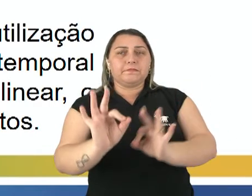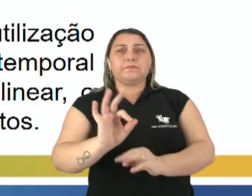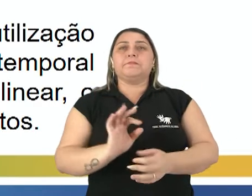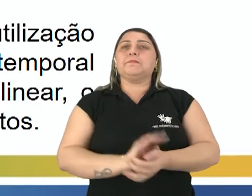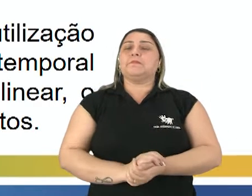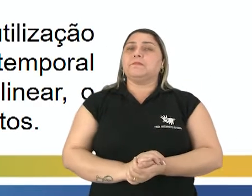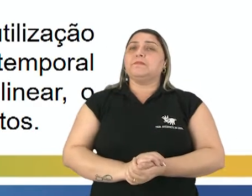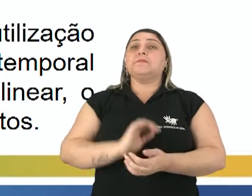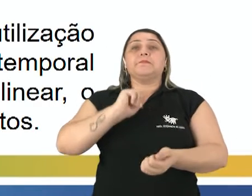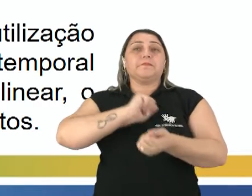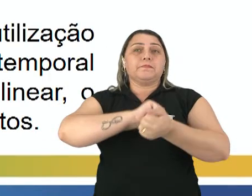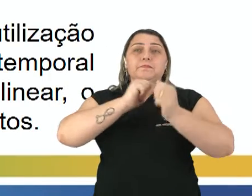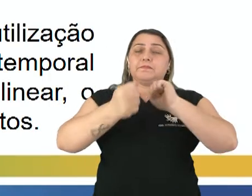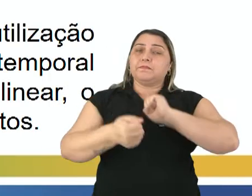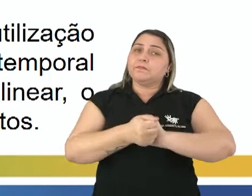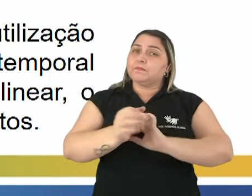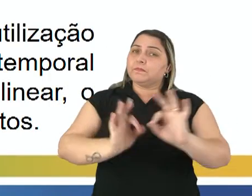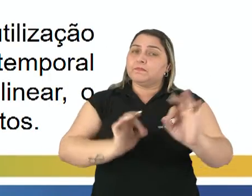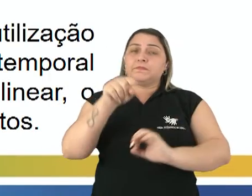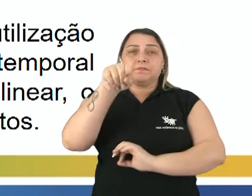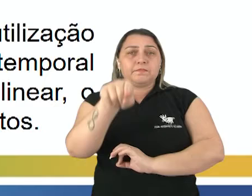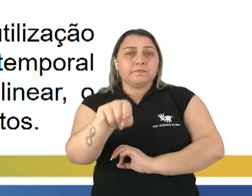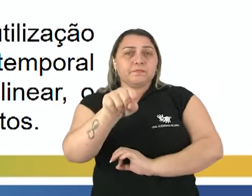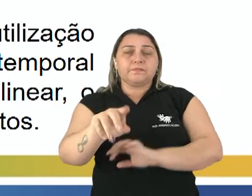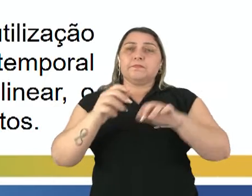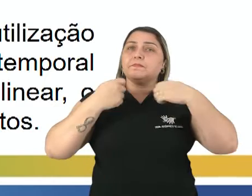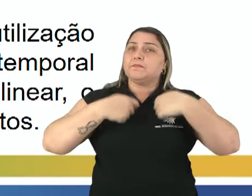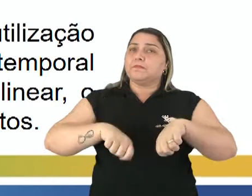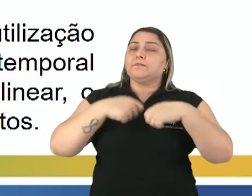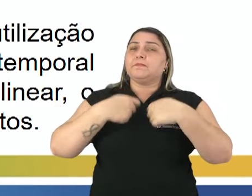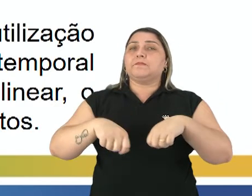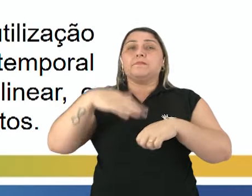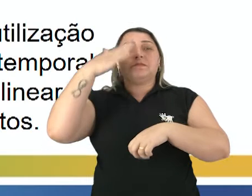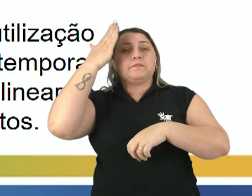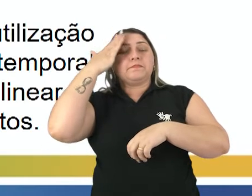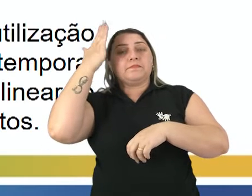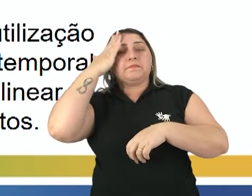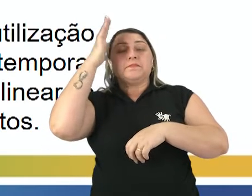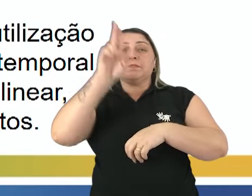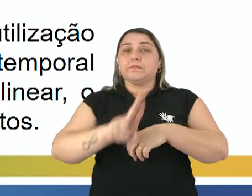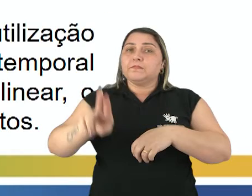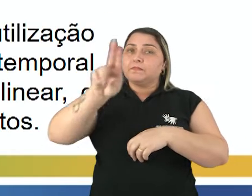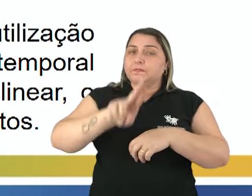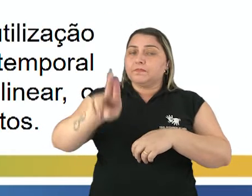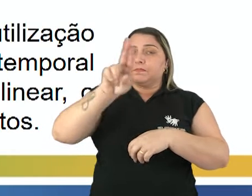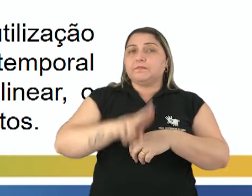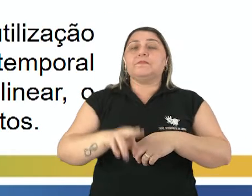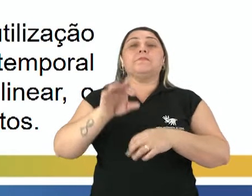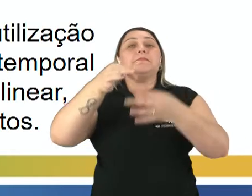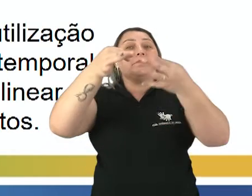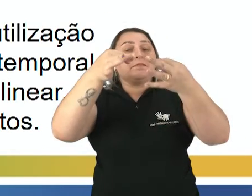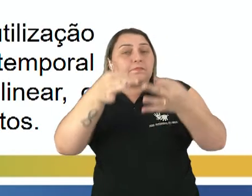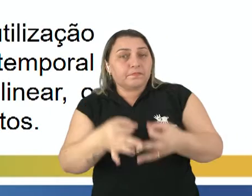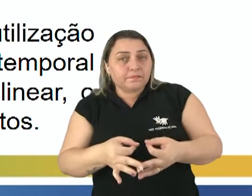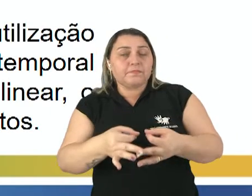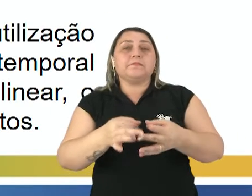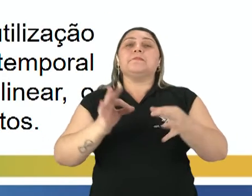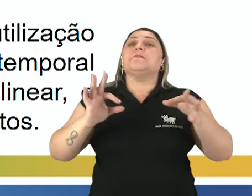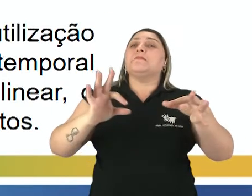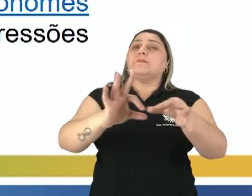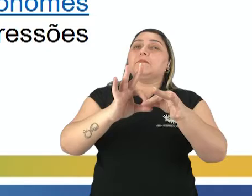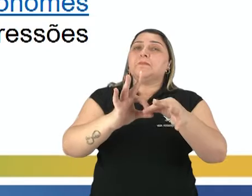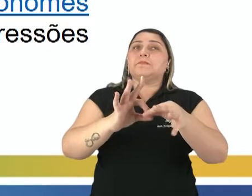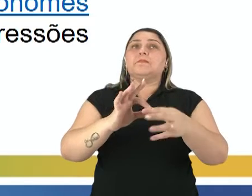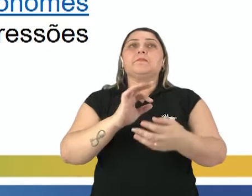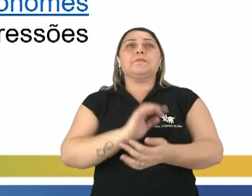para se adequar a essa organização, você precisa saber utilizar adequadamente esses